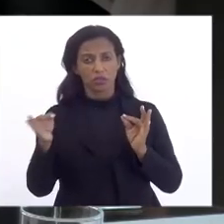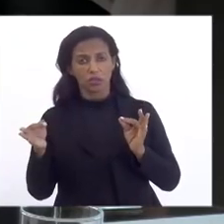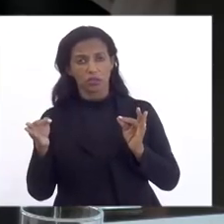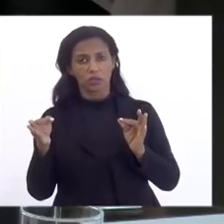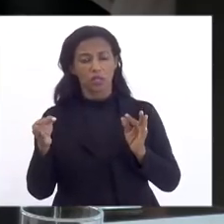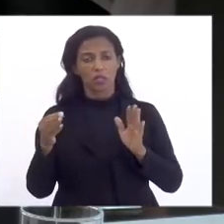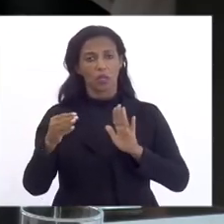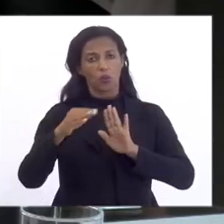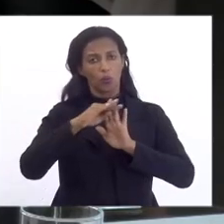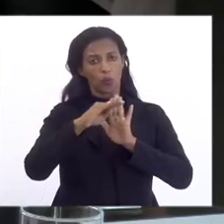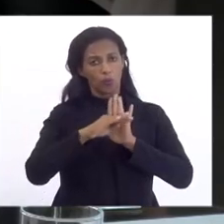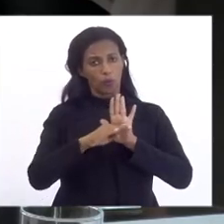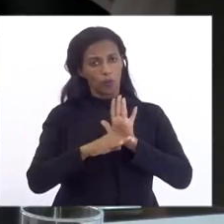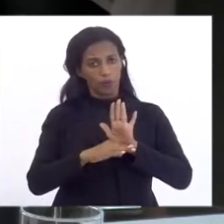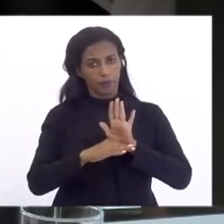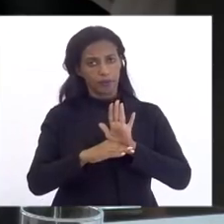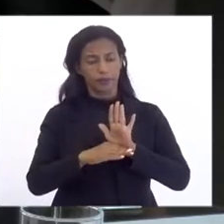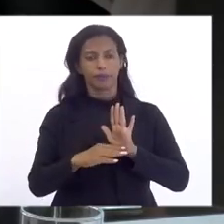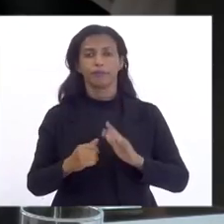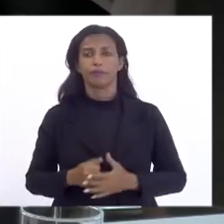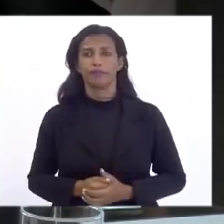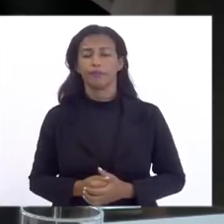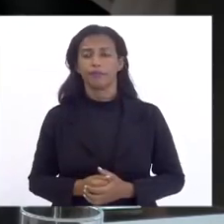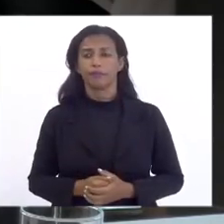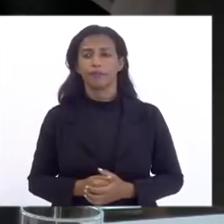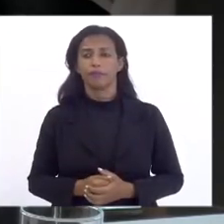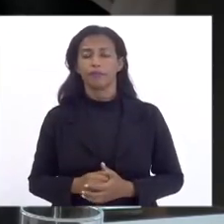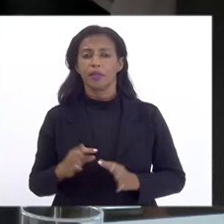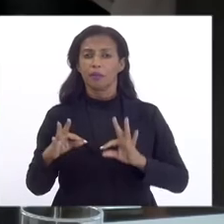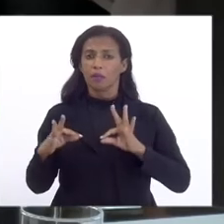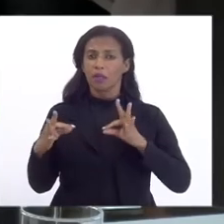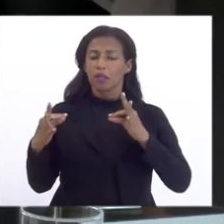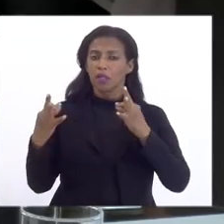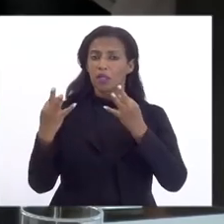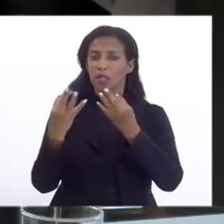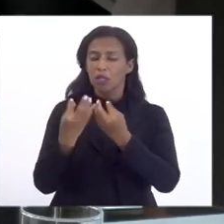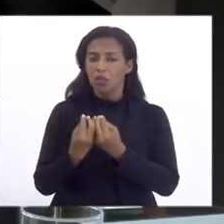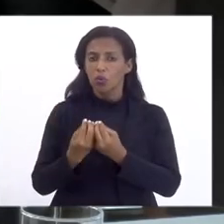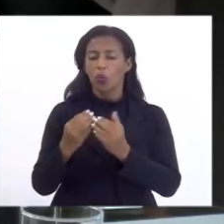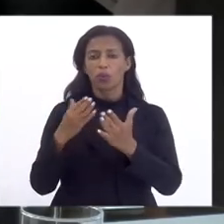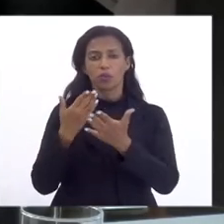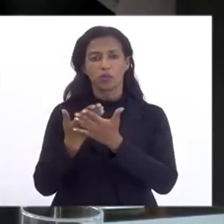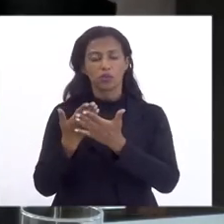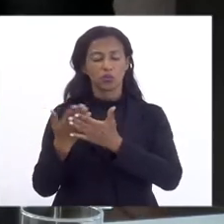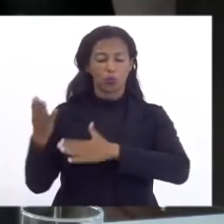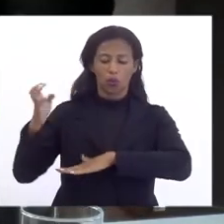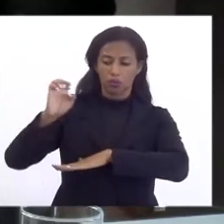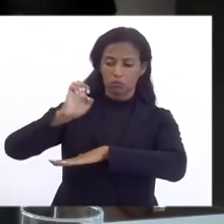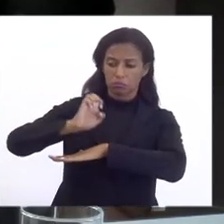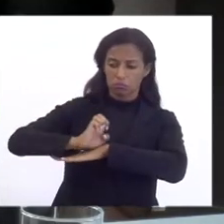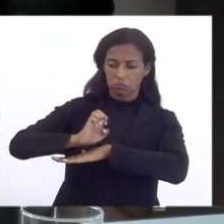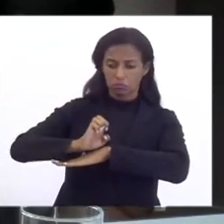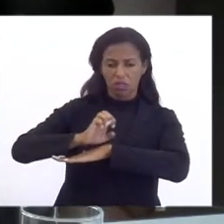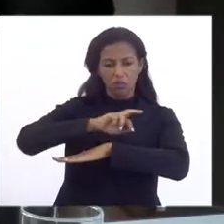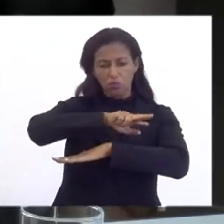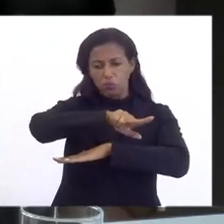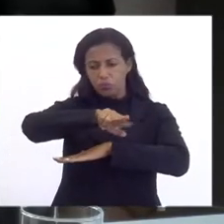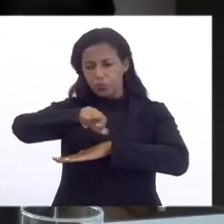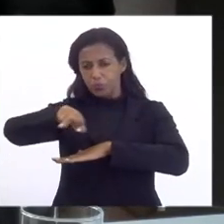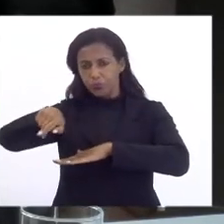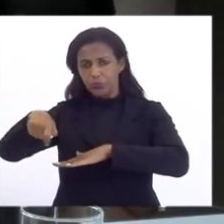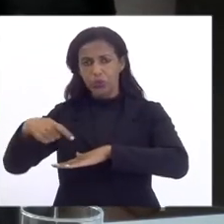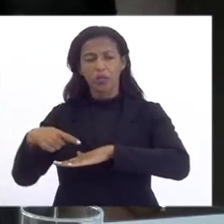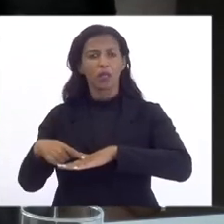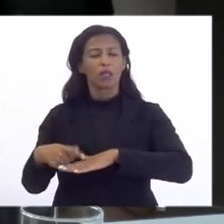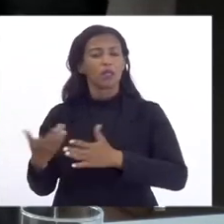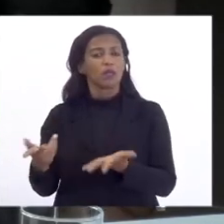o programa, né, para que seja toda a rede da SEDUC, a FAETEC e a CAP e o UERJ.